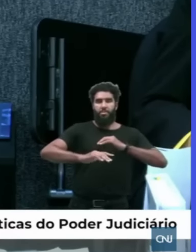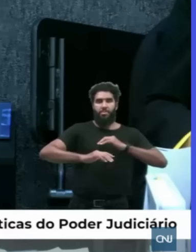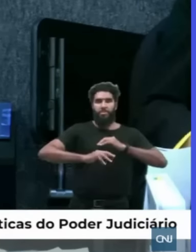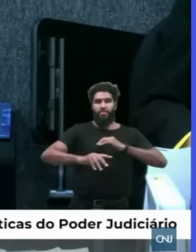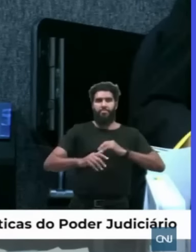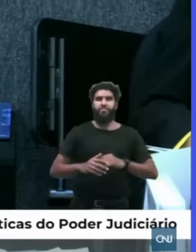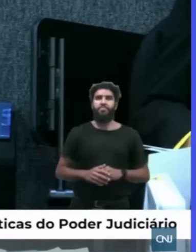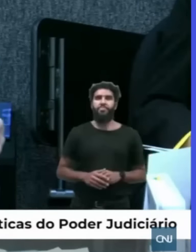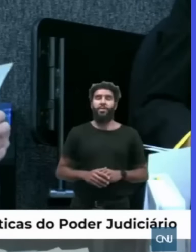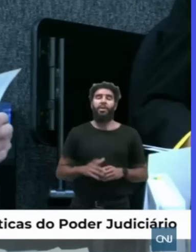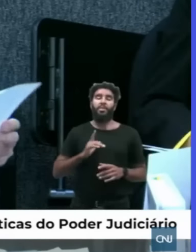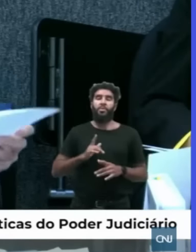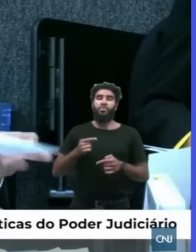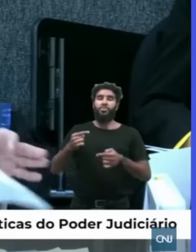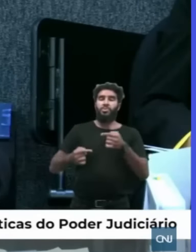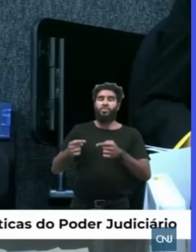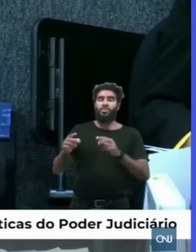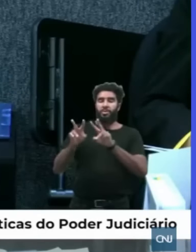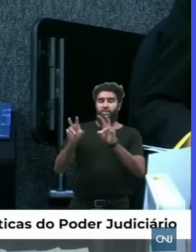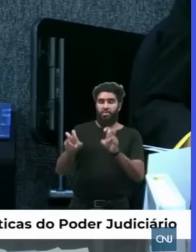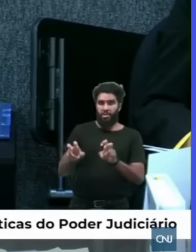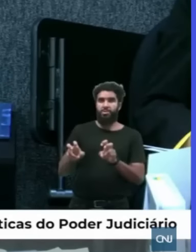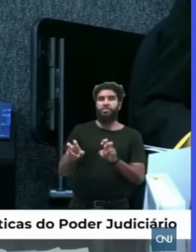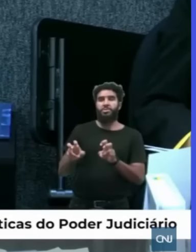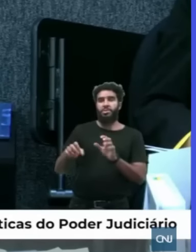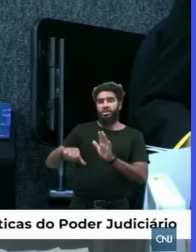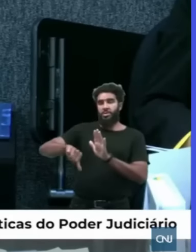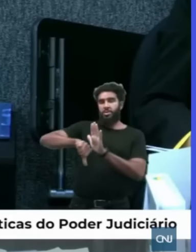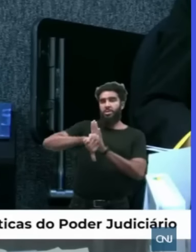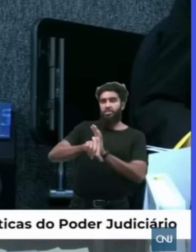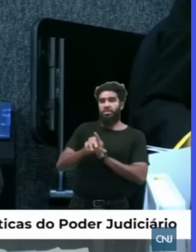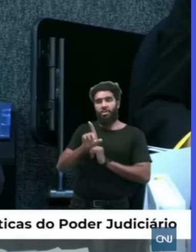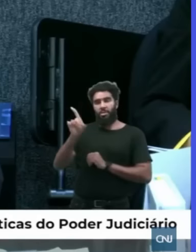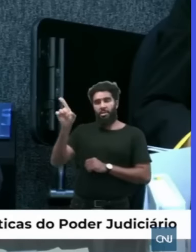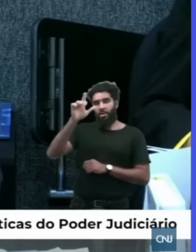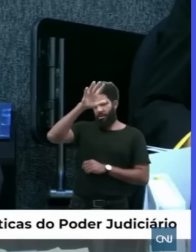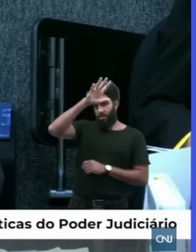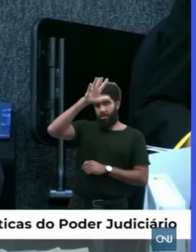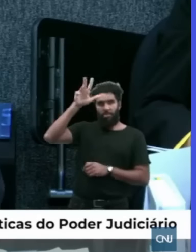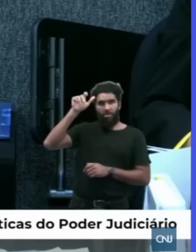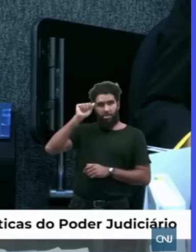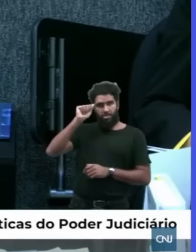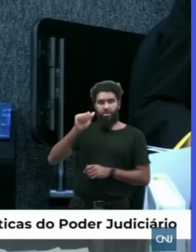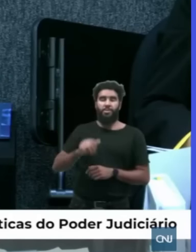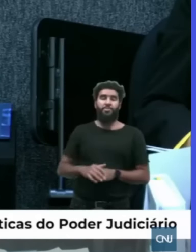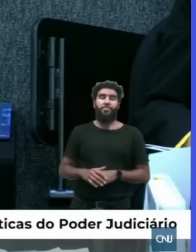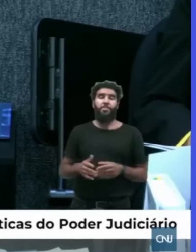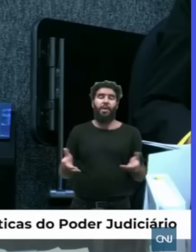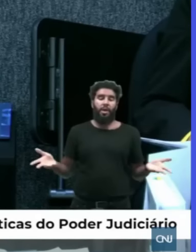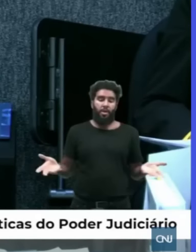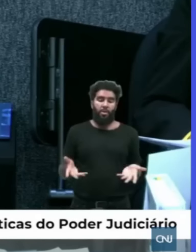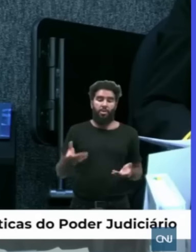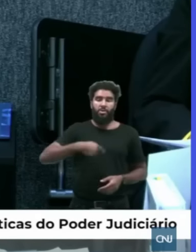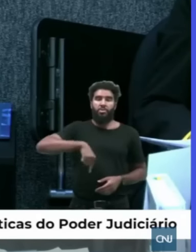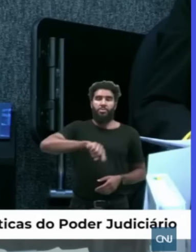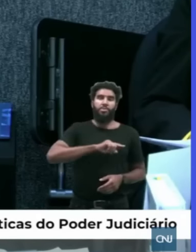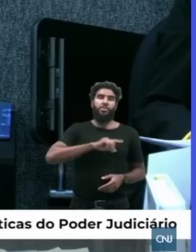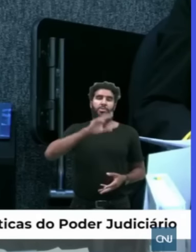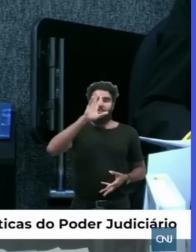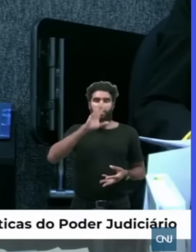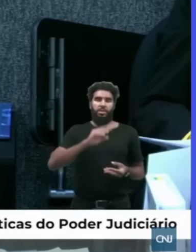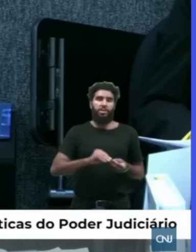na Amazônia e agora na data de hoje nós daremos um passo importante para entender os problemas